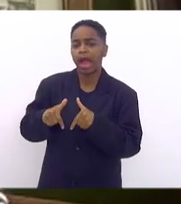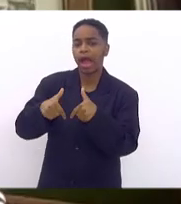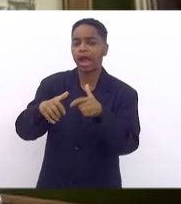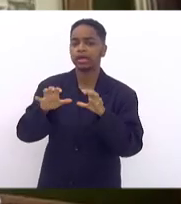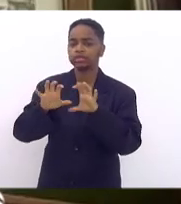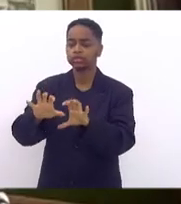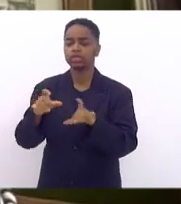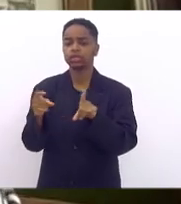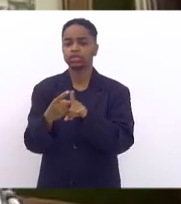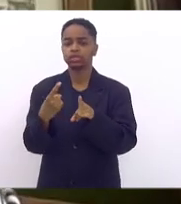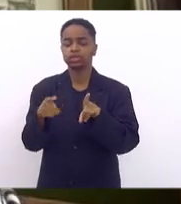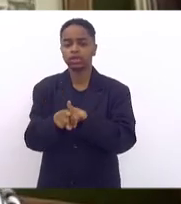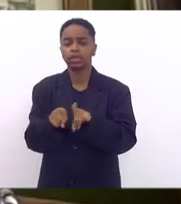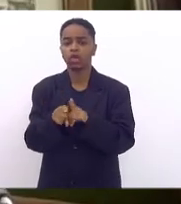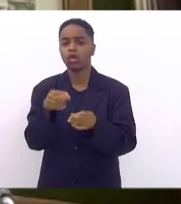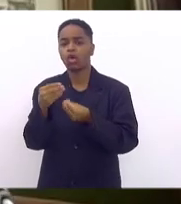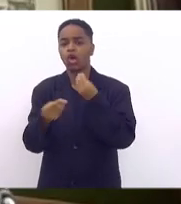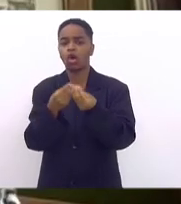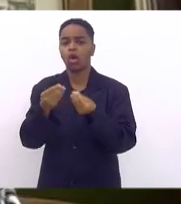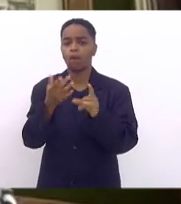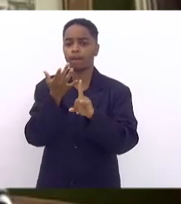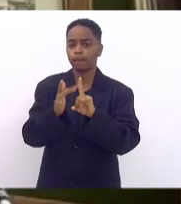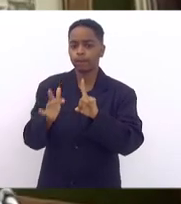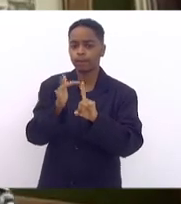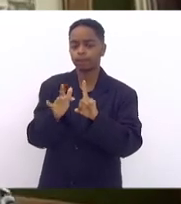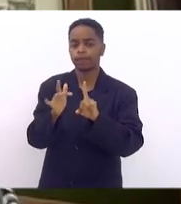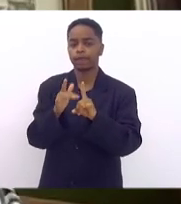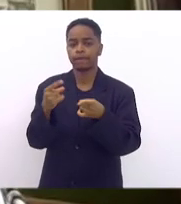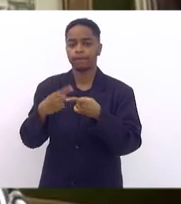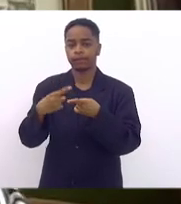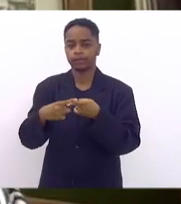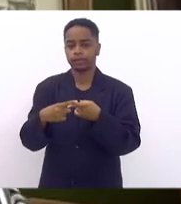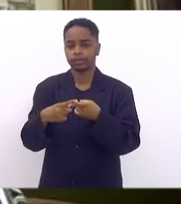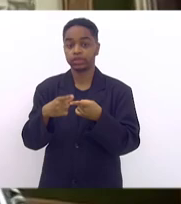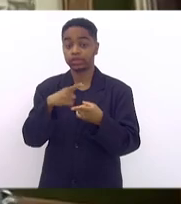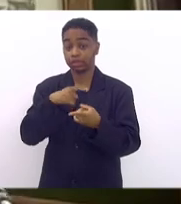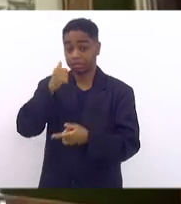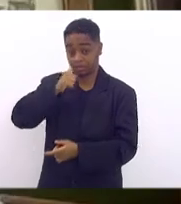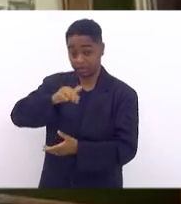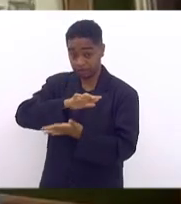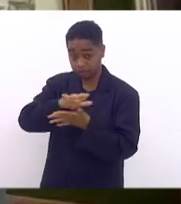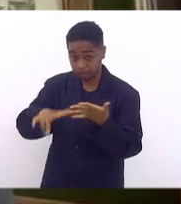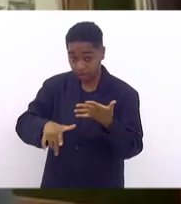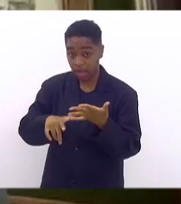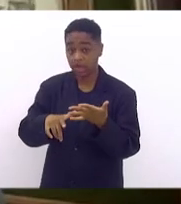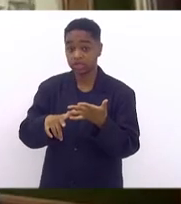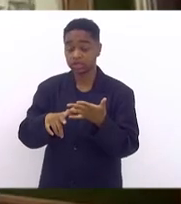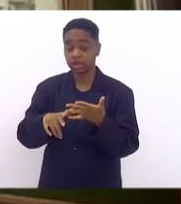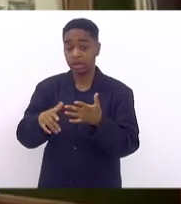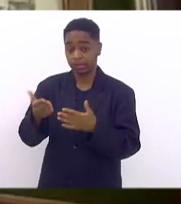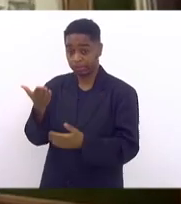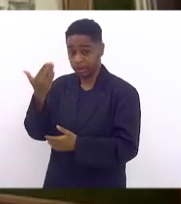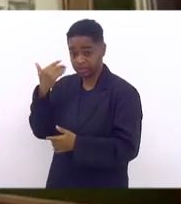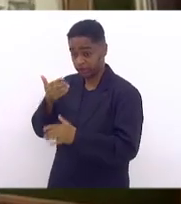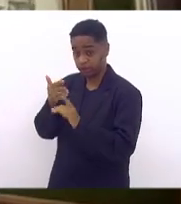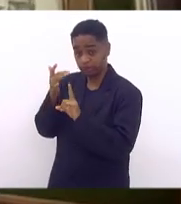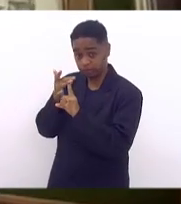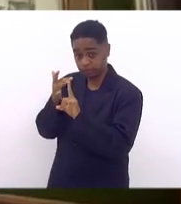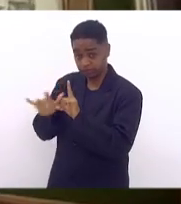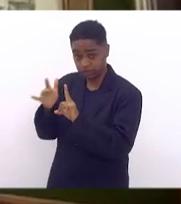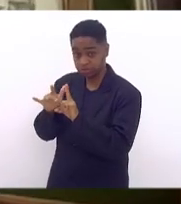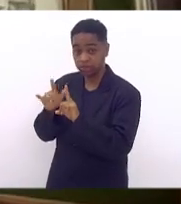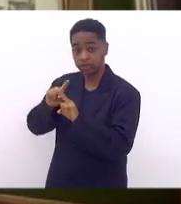que essa vítima, porque temos muitas meninas que de vítimas se tornaram agressoras depois, isso também é